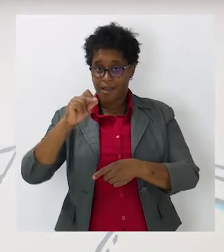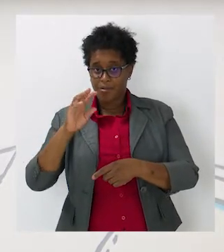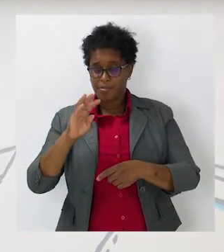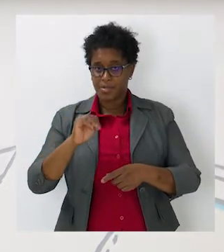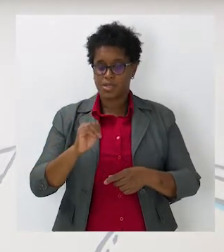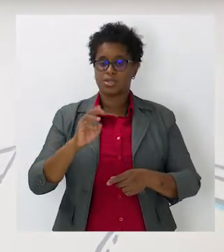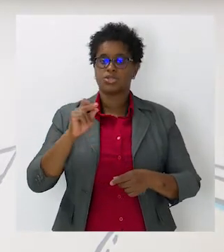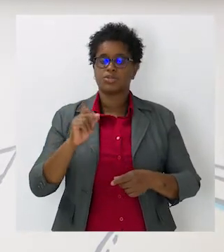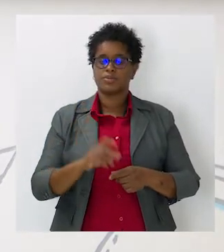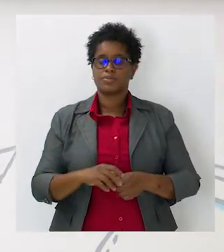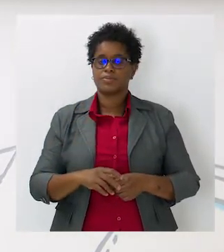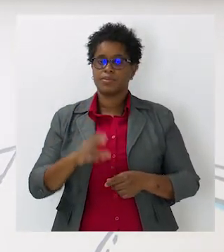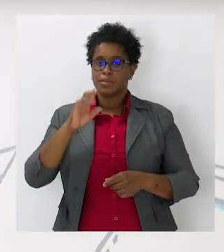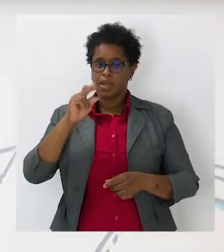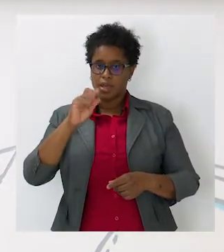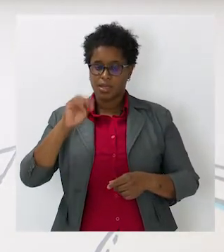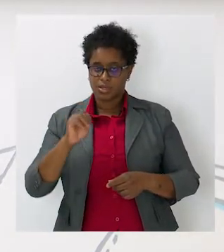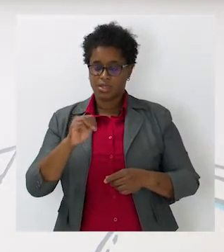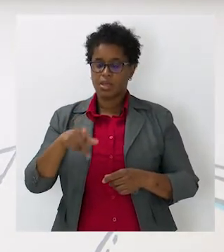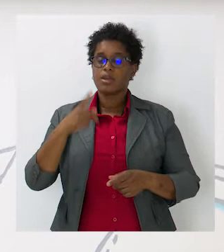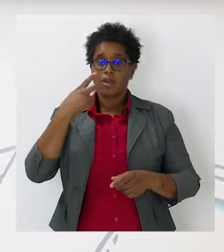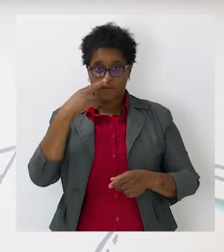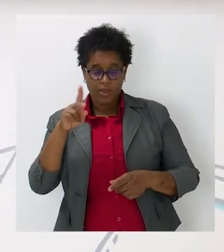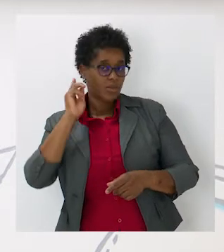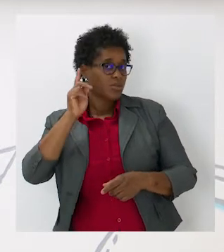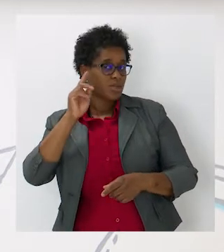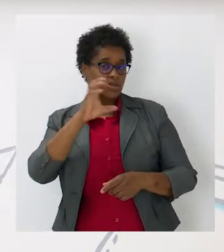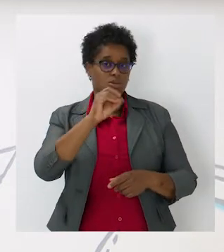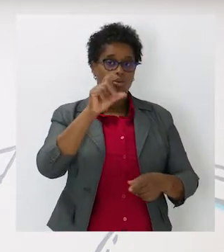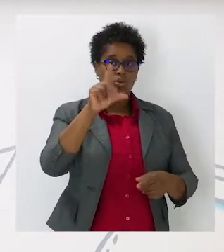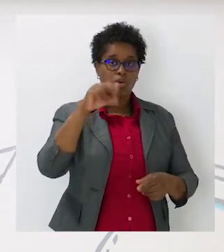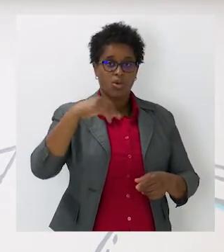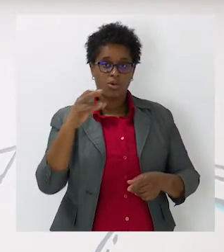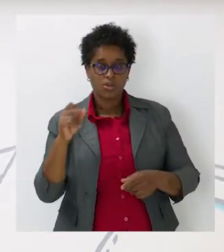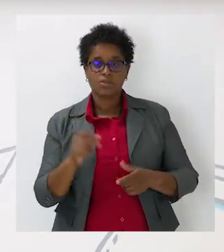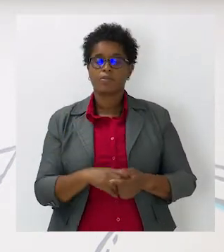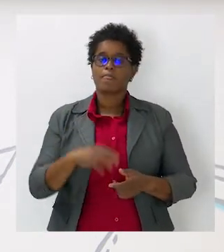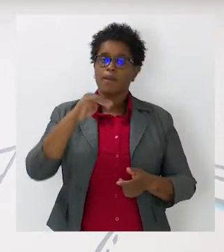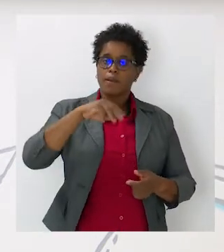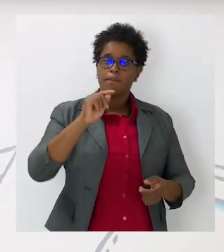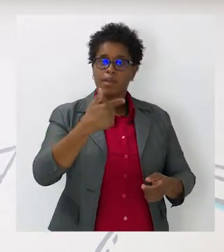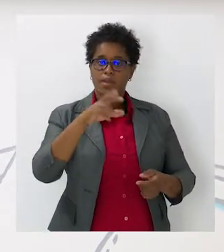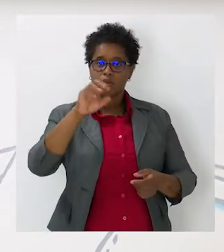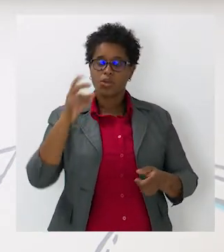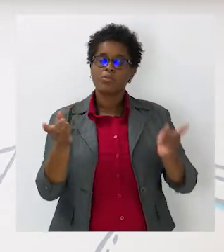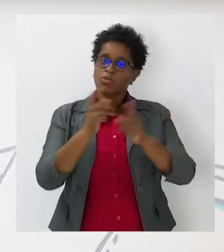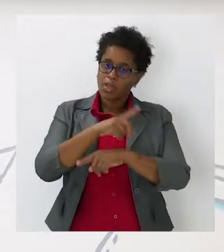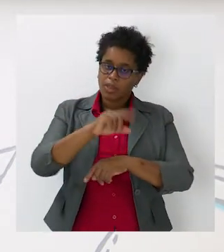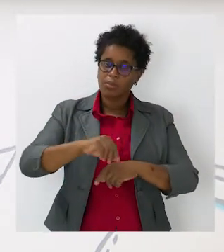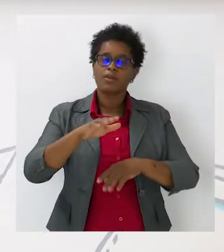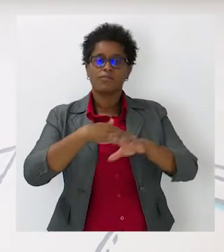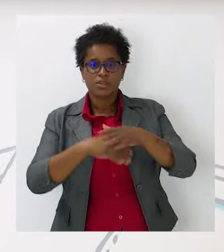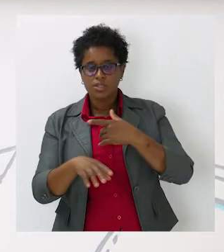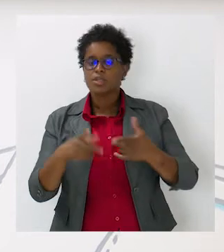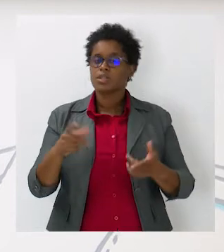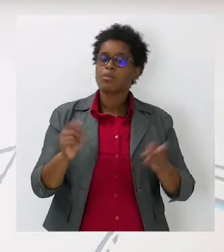ver a importância das colônias para com a metrópole e vice-versa?